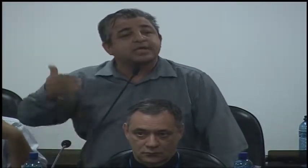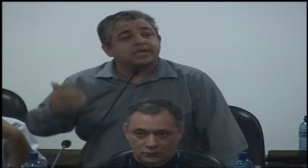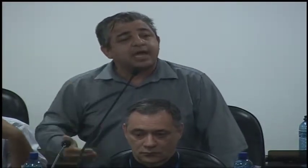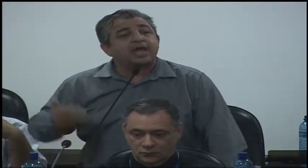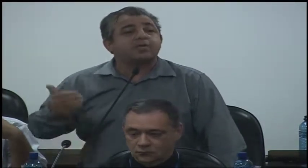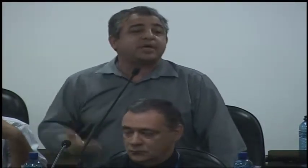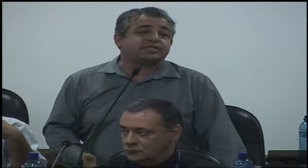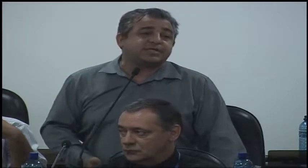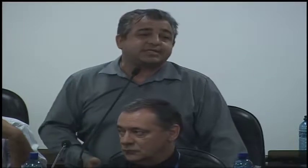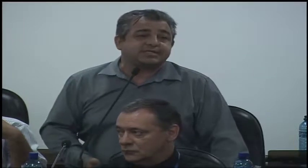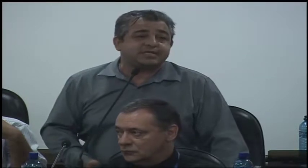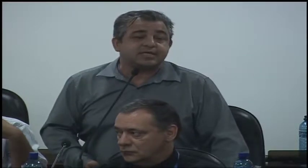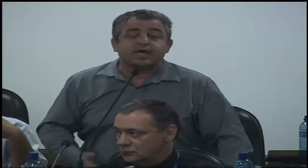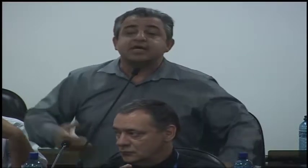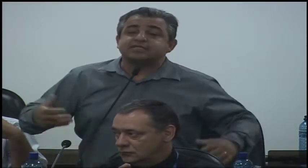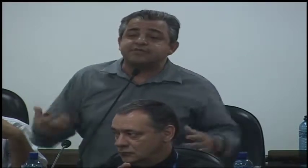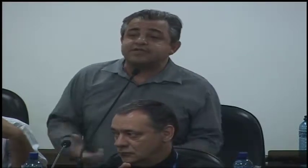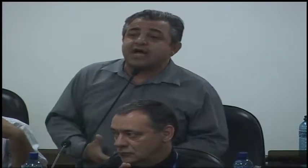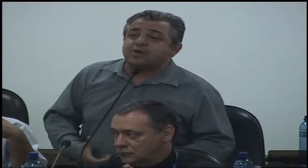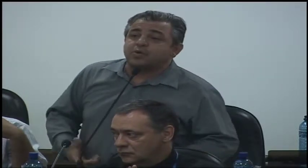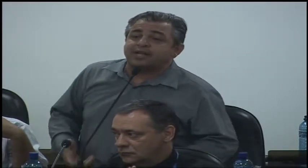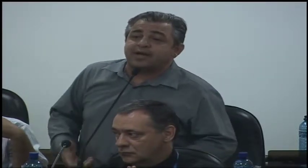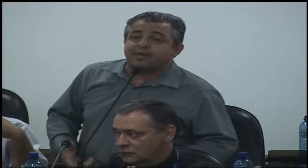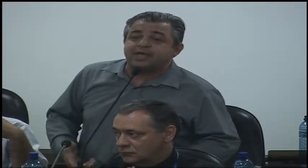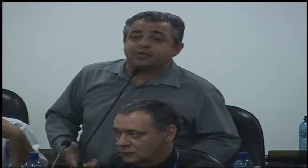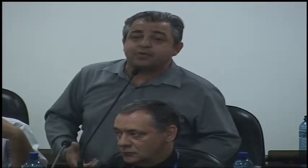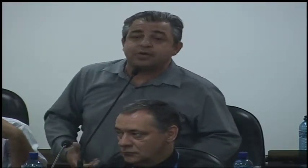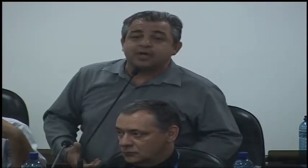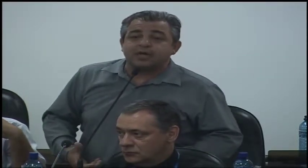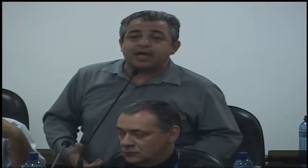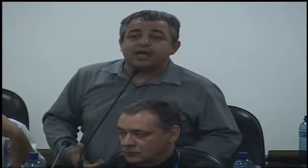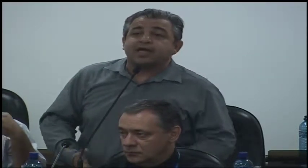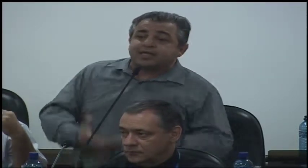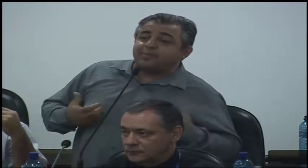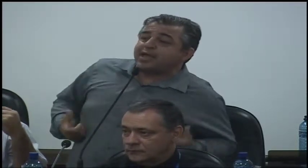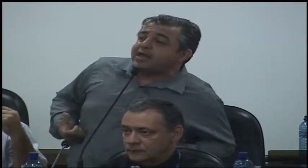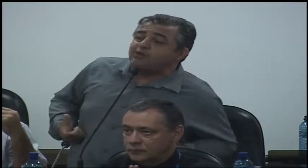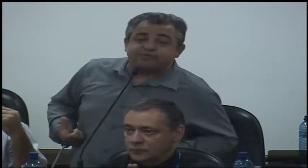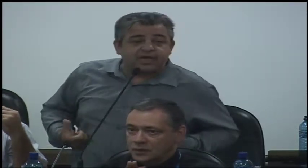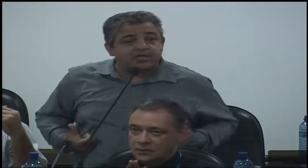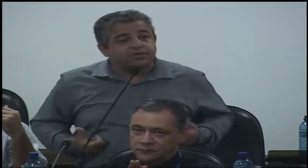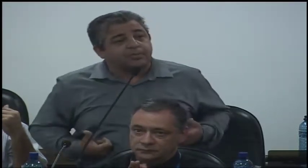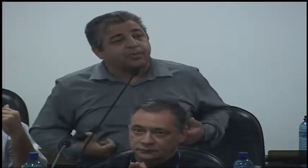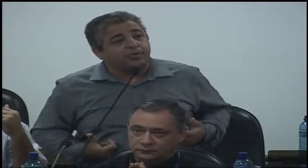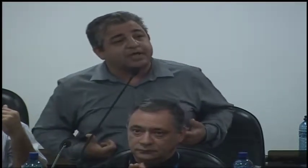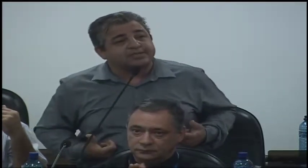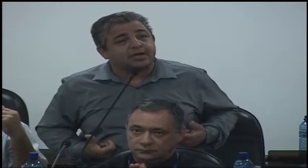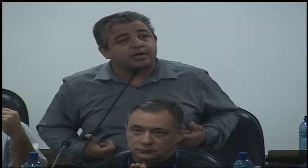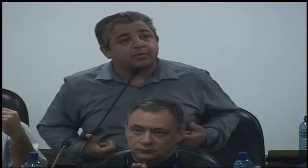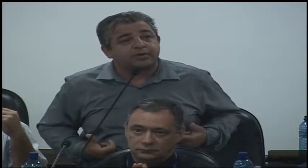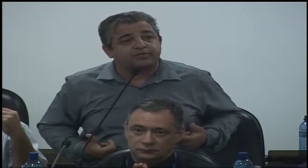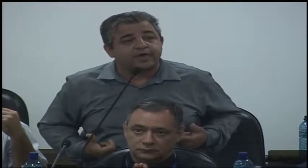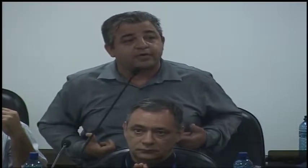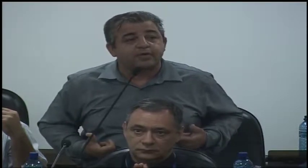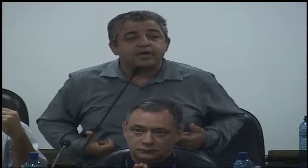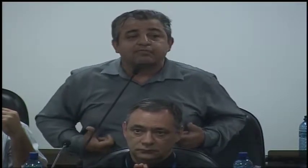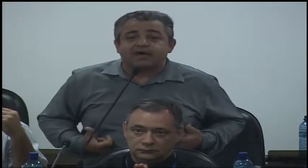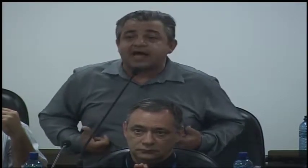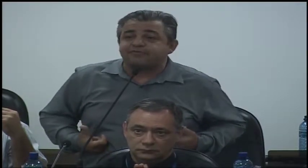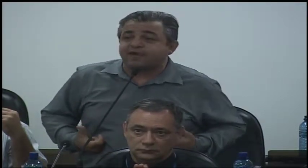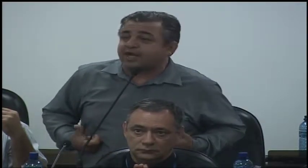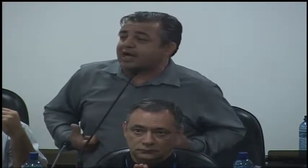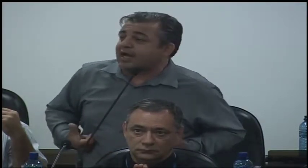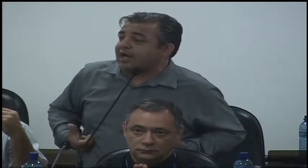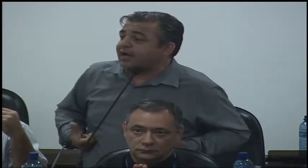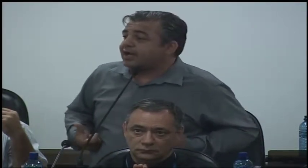pessoas que realmente necessitam. Se fizer um enquadramento, né, e também não vejo que a população, prefeito,